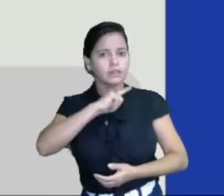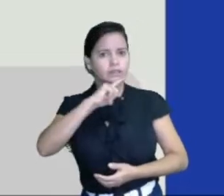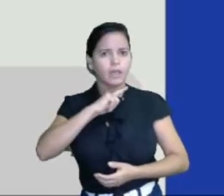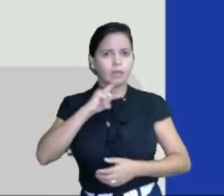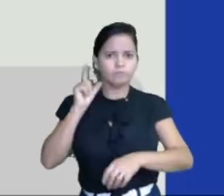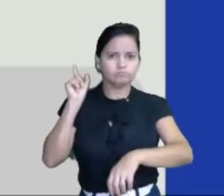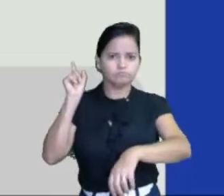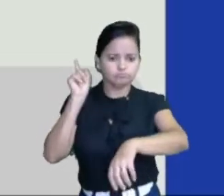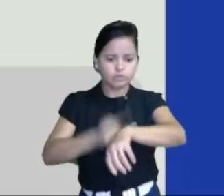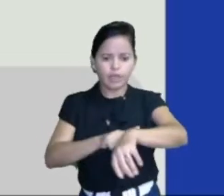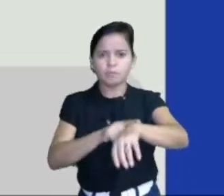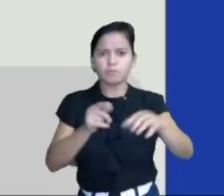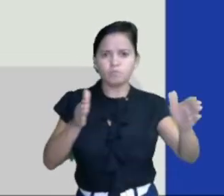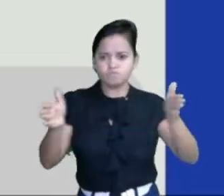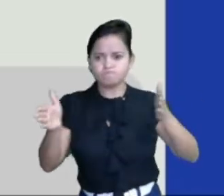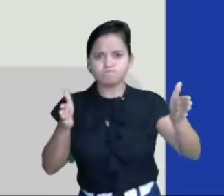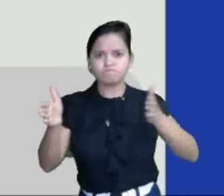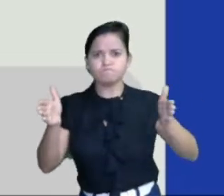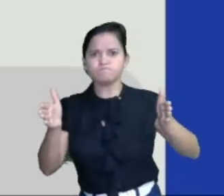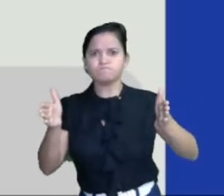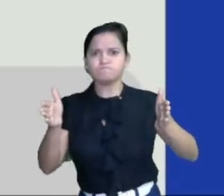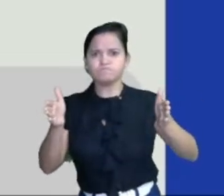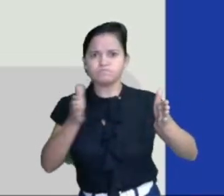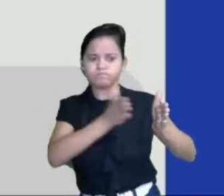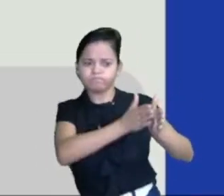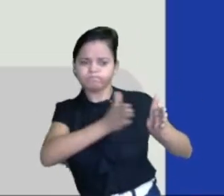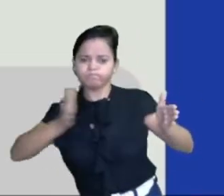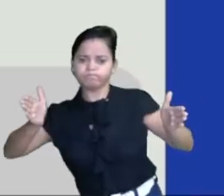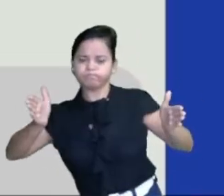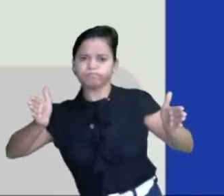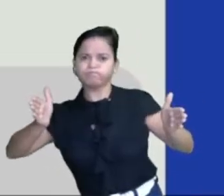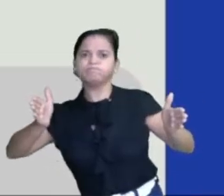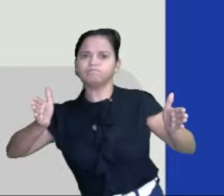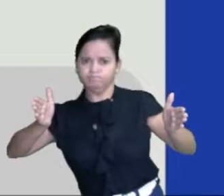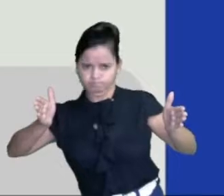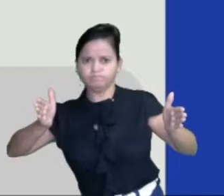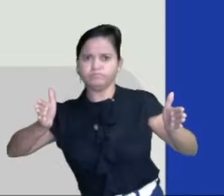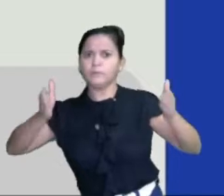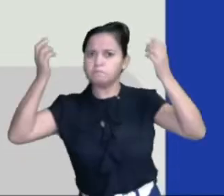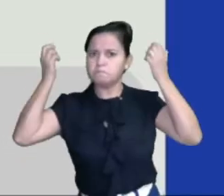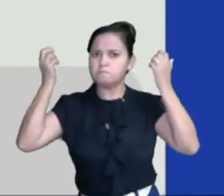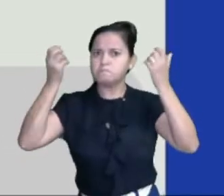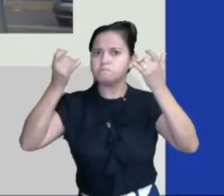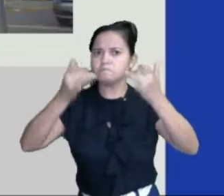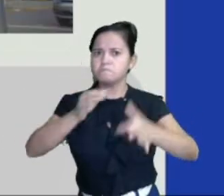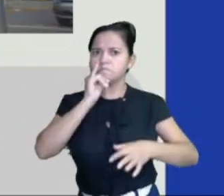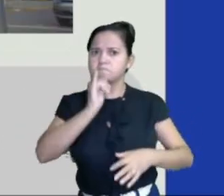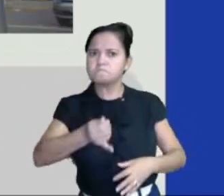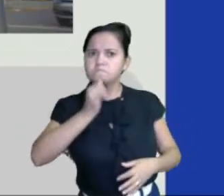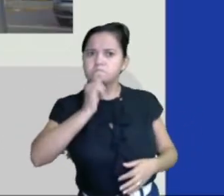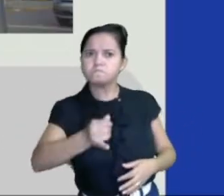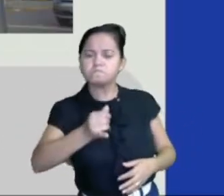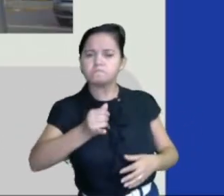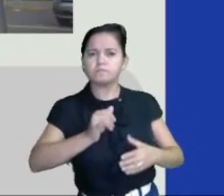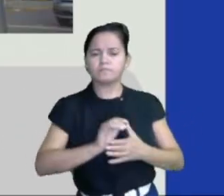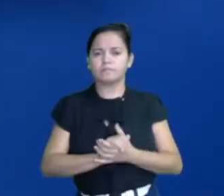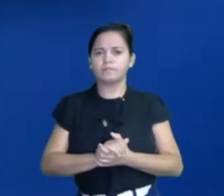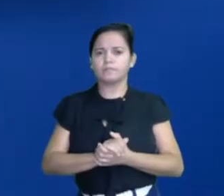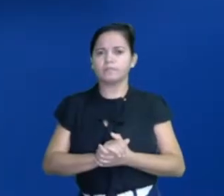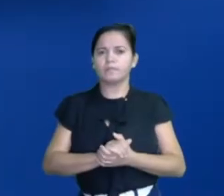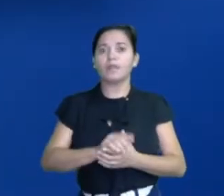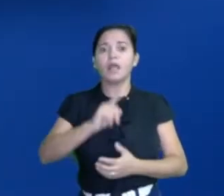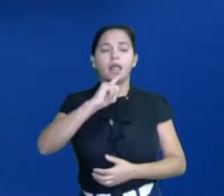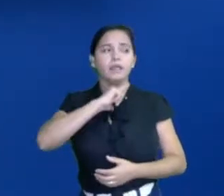determinado tempo, de uma determinada época, certo? E, vamos lá.